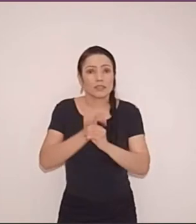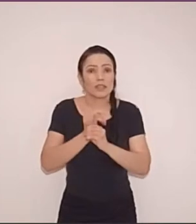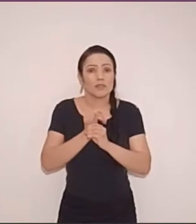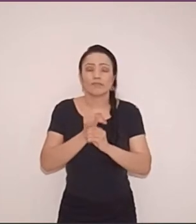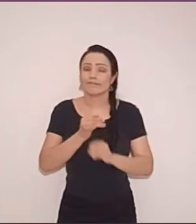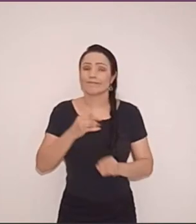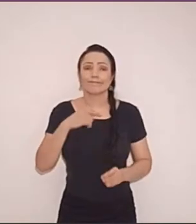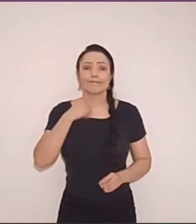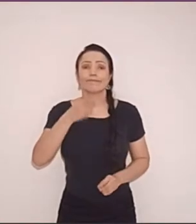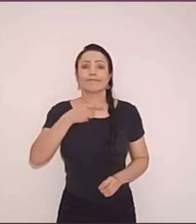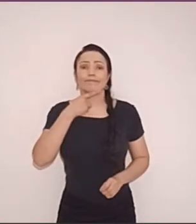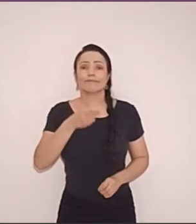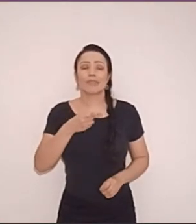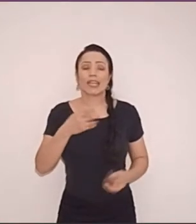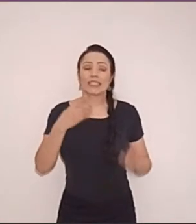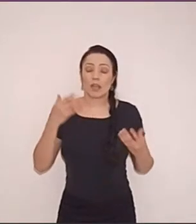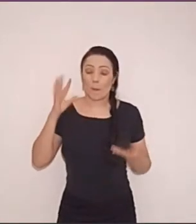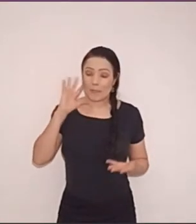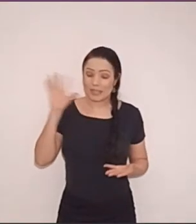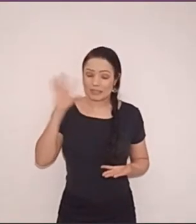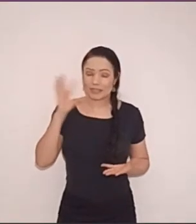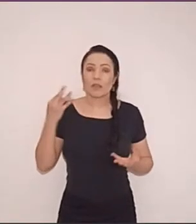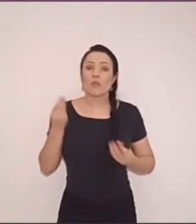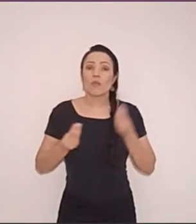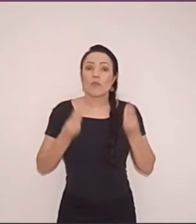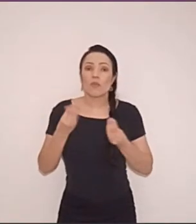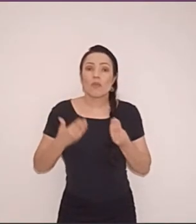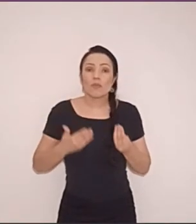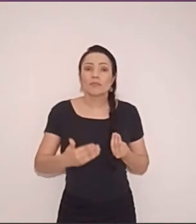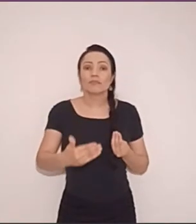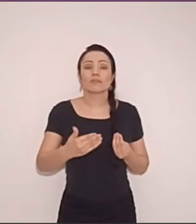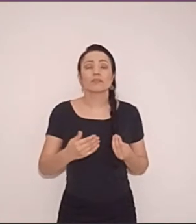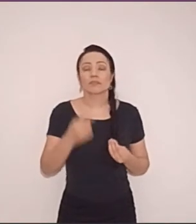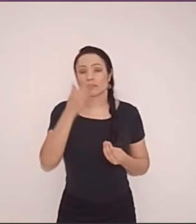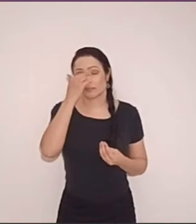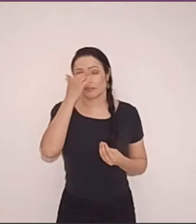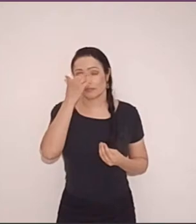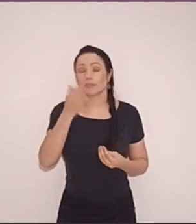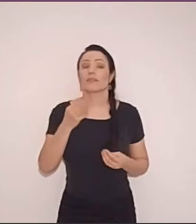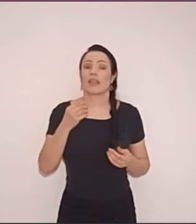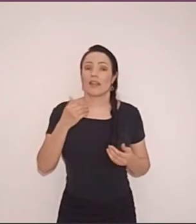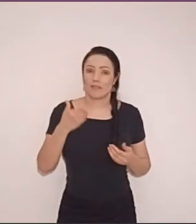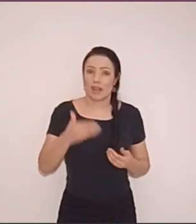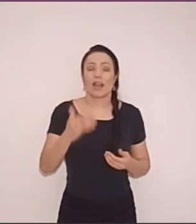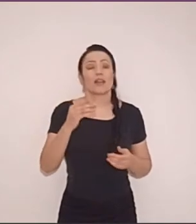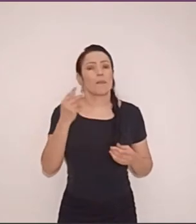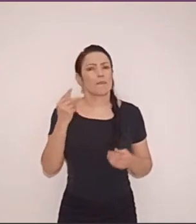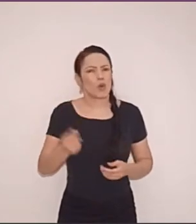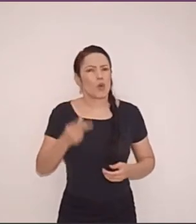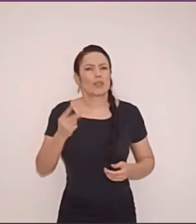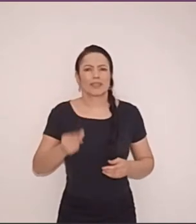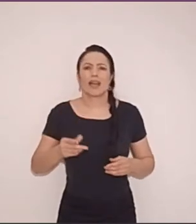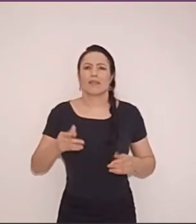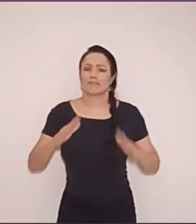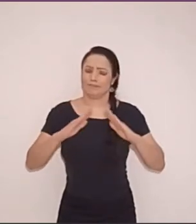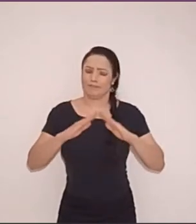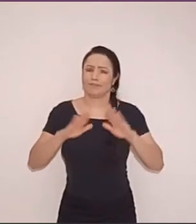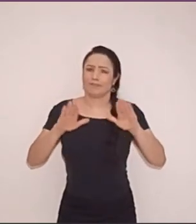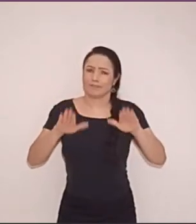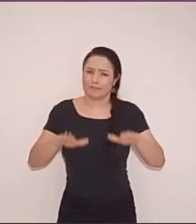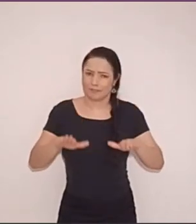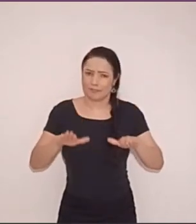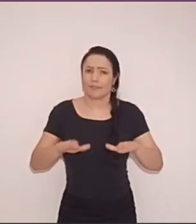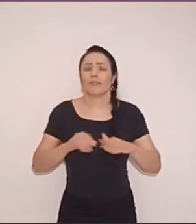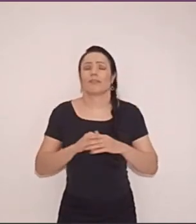é de que forma que vai se dar isso até pelo Face não quero ficar muito tempo trancados ainda né porque